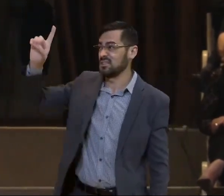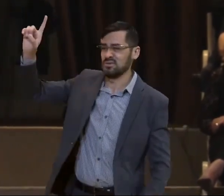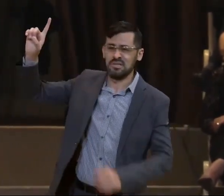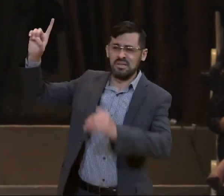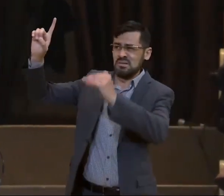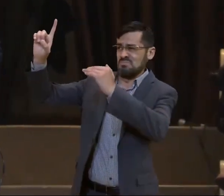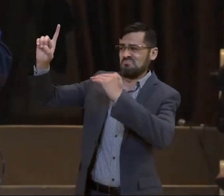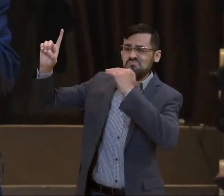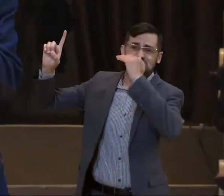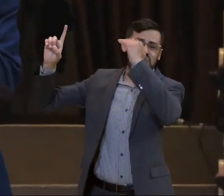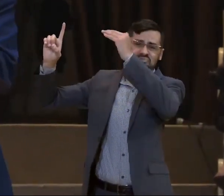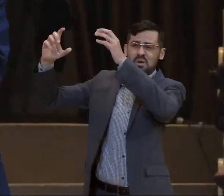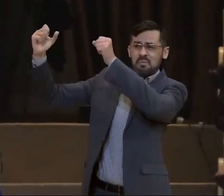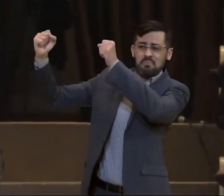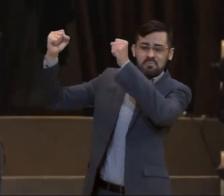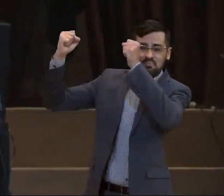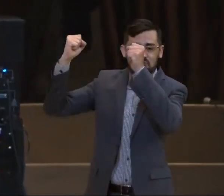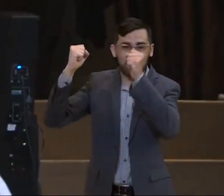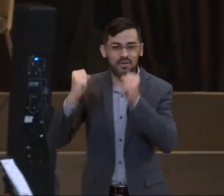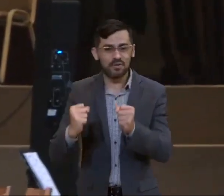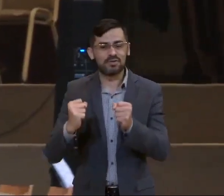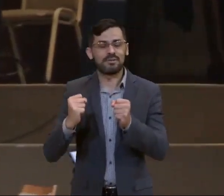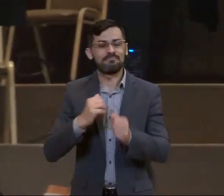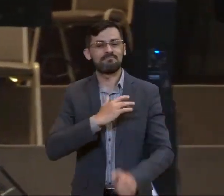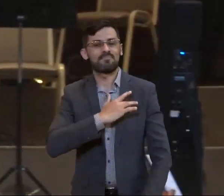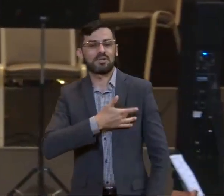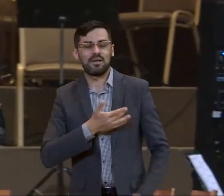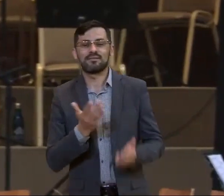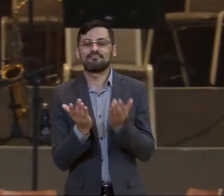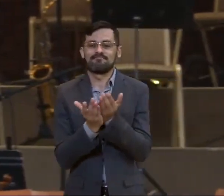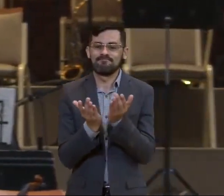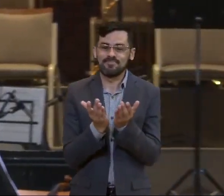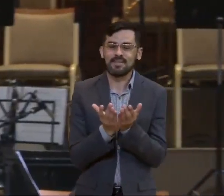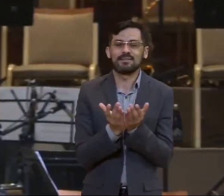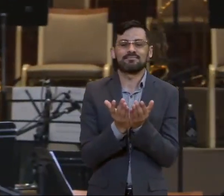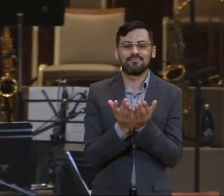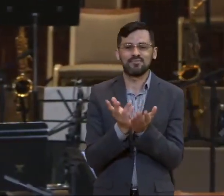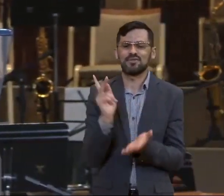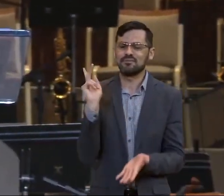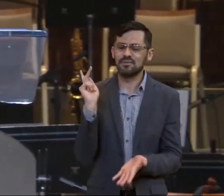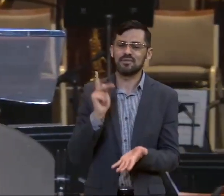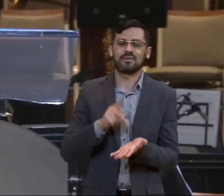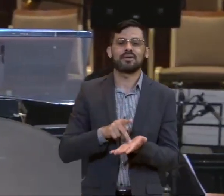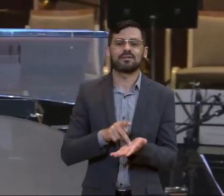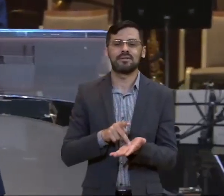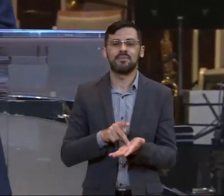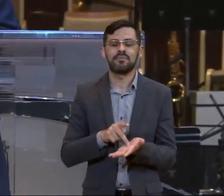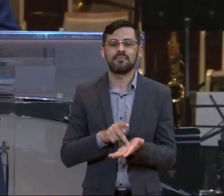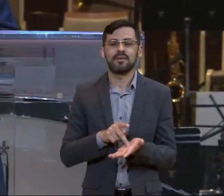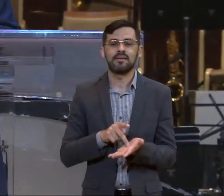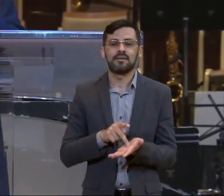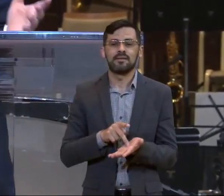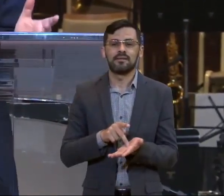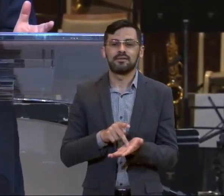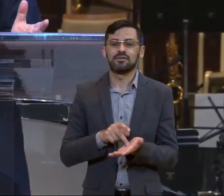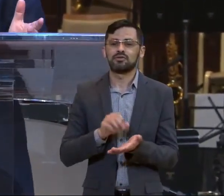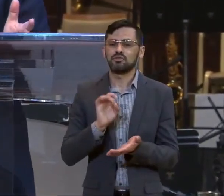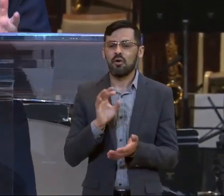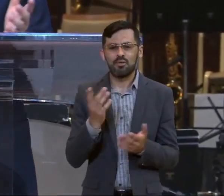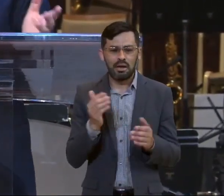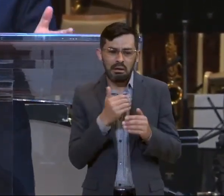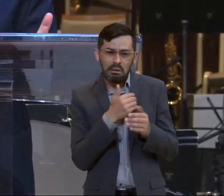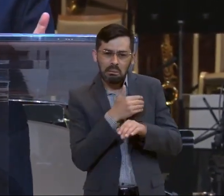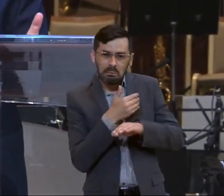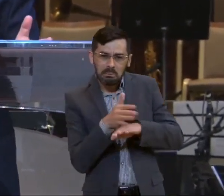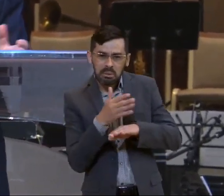grandeza dEle, o poder dEle. Piedade cristã é mais do que simplesmente uma tarefa,